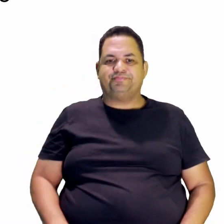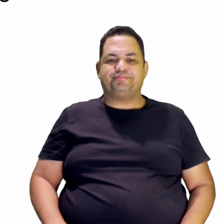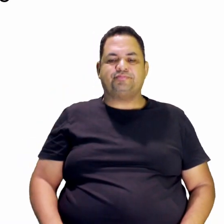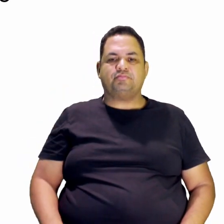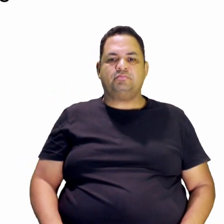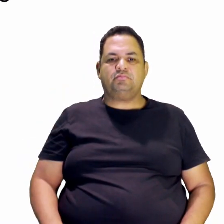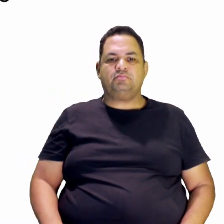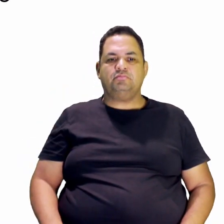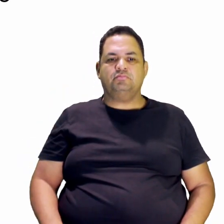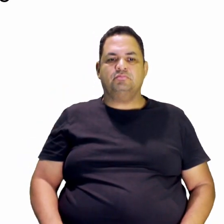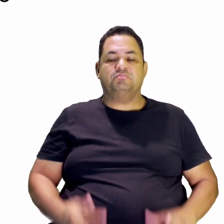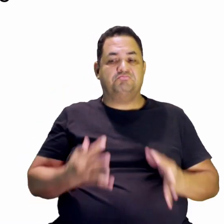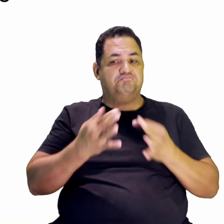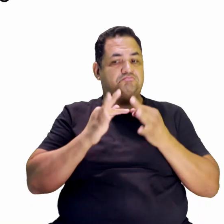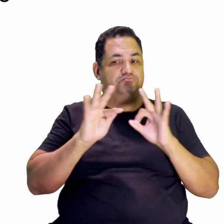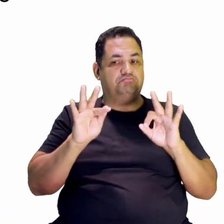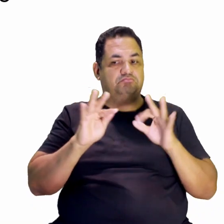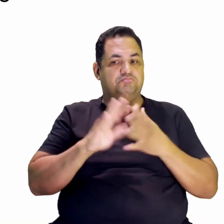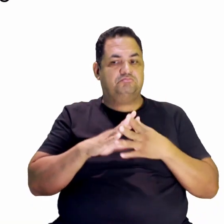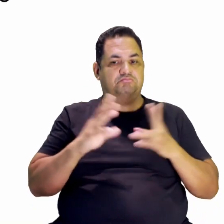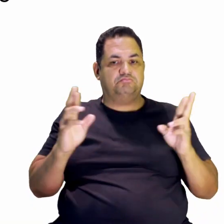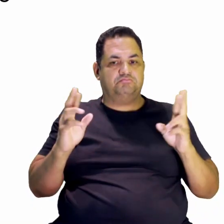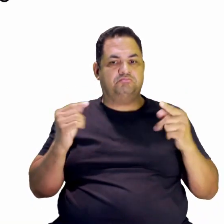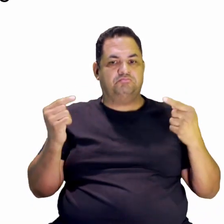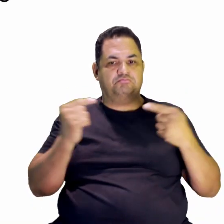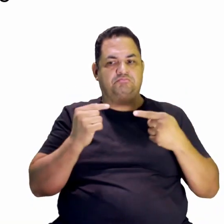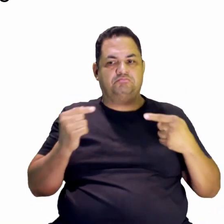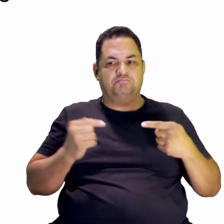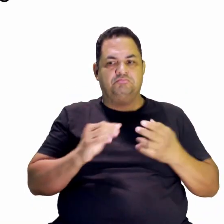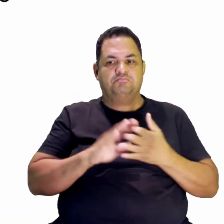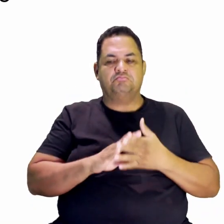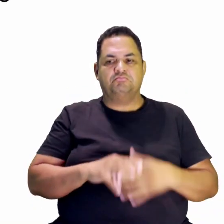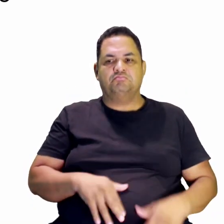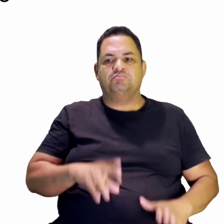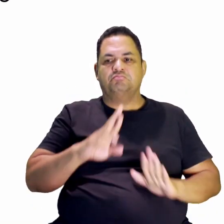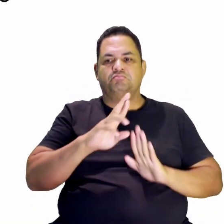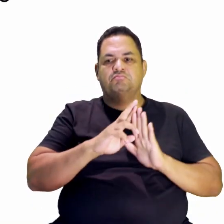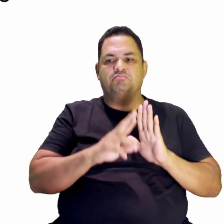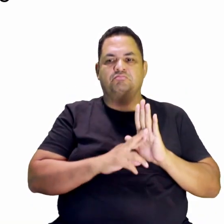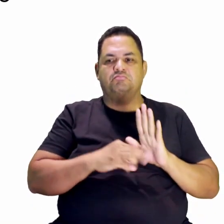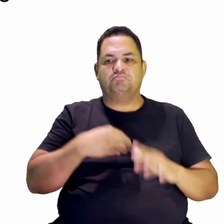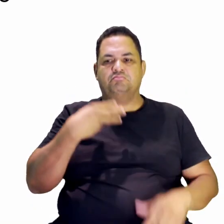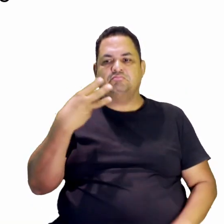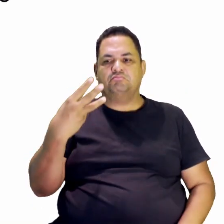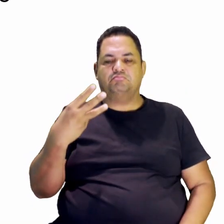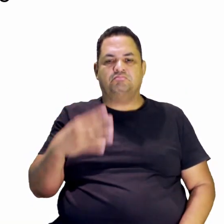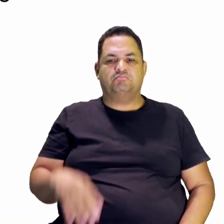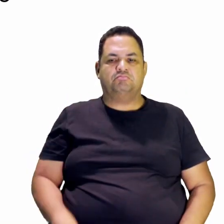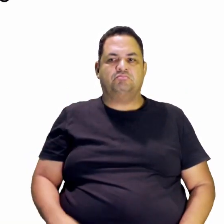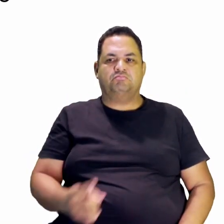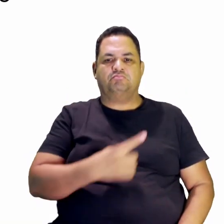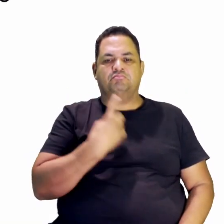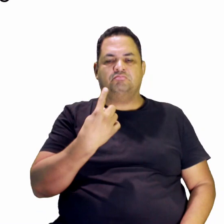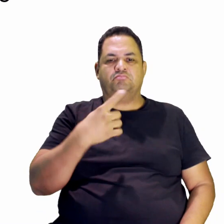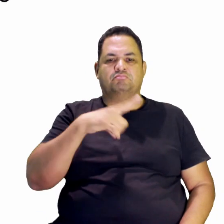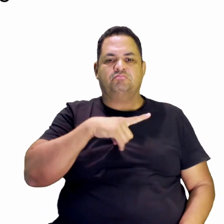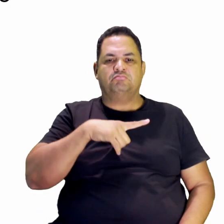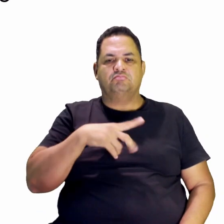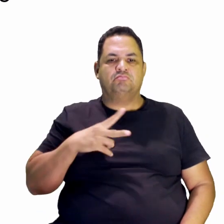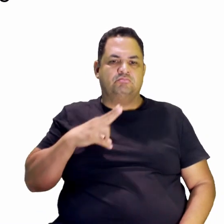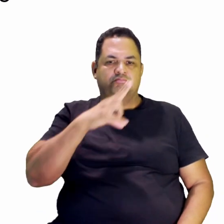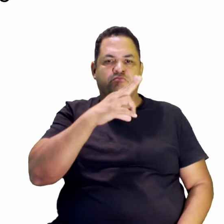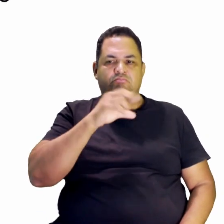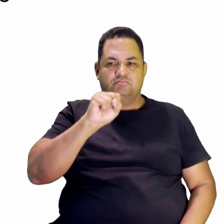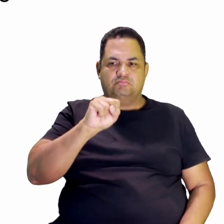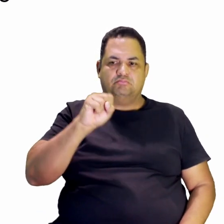80. Pronto, simples. Relação de regra de 3, simples, direta. Ok? Então, nós temos uma força em 80